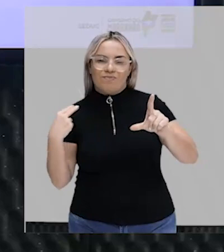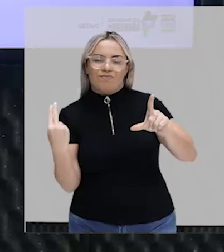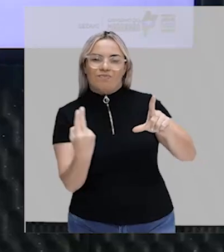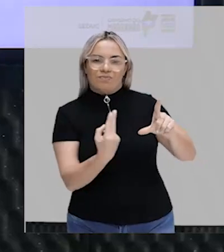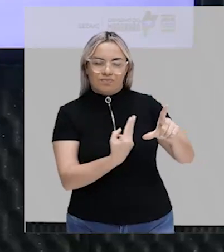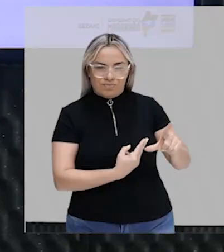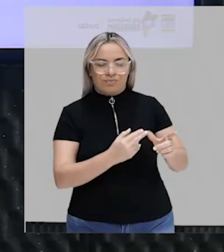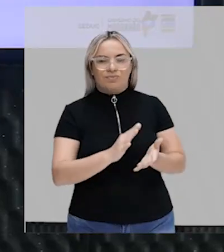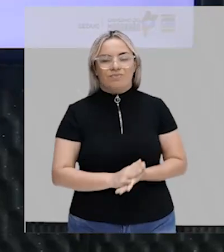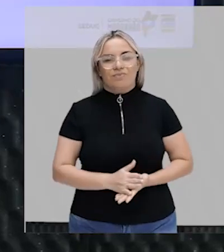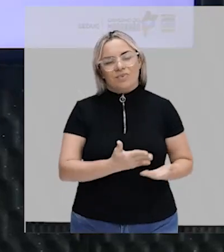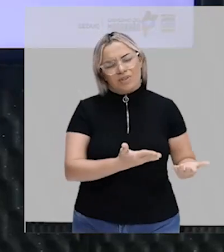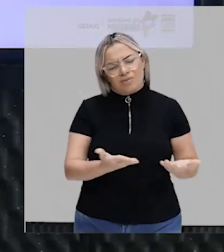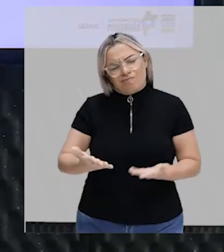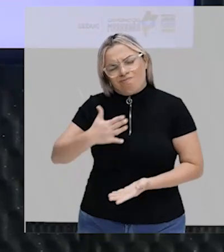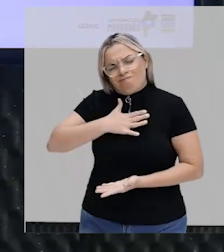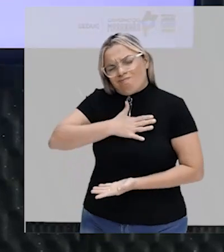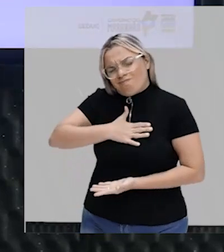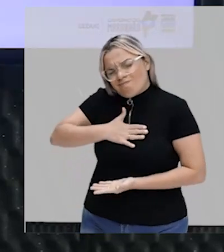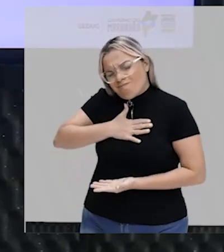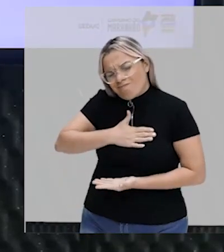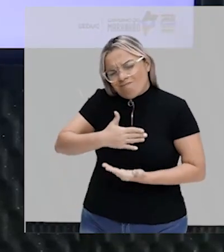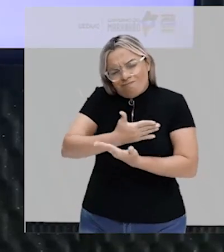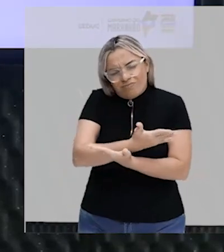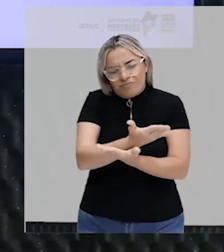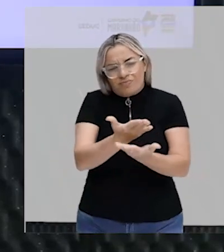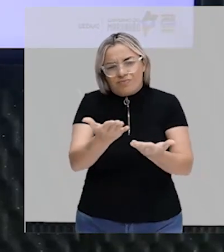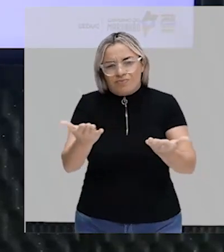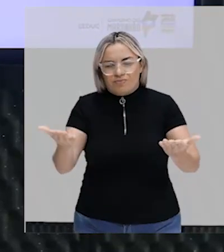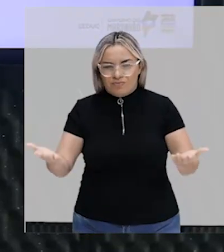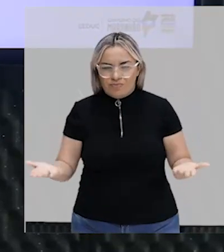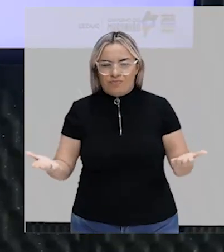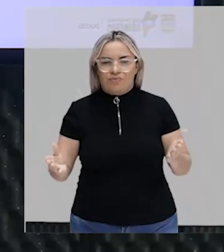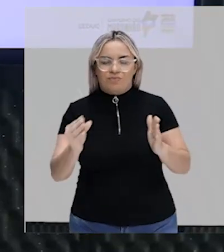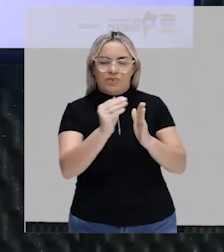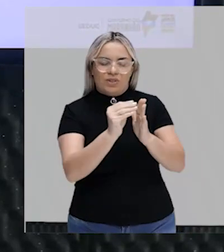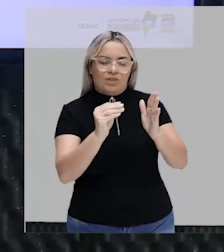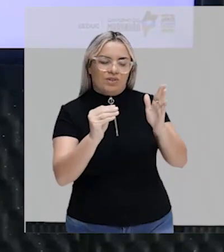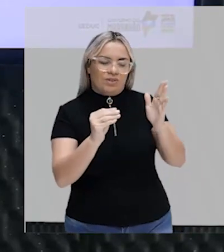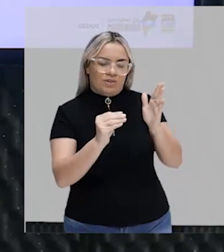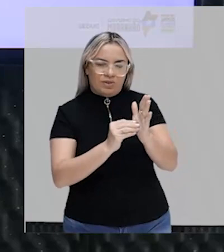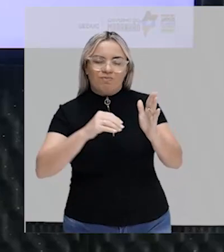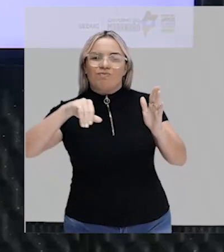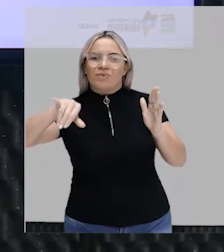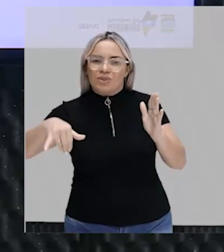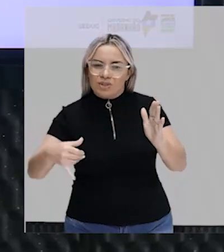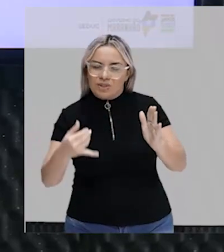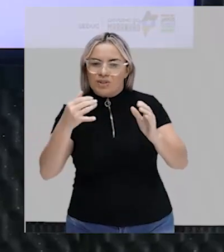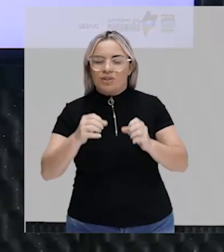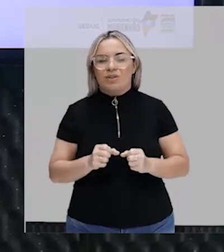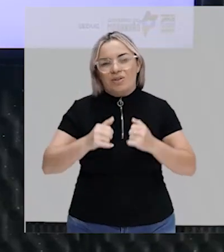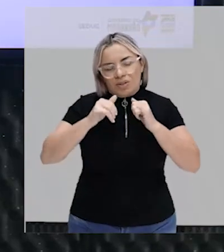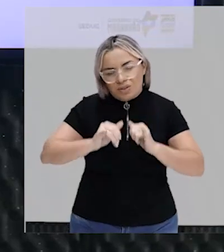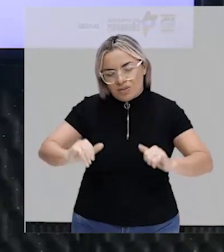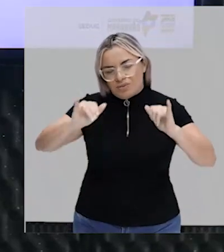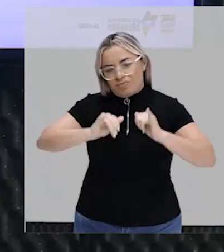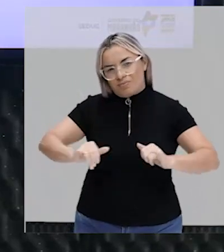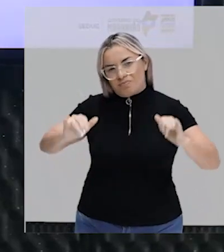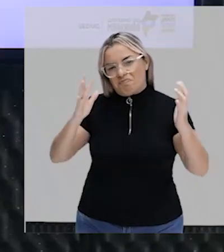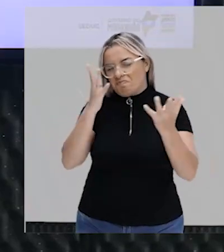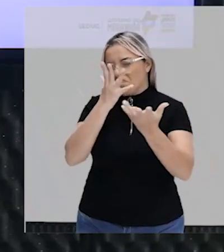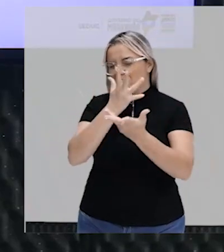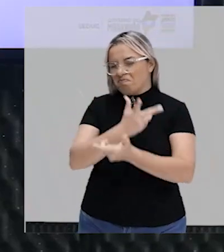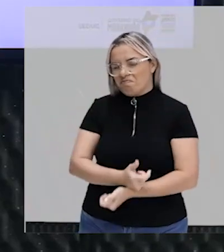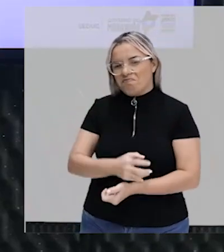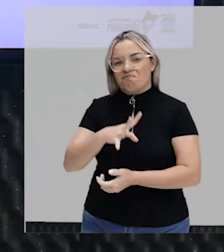Gonçalves Dias. Galera, é sempre um prazer imenso estar aqui com vocês, tendo a oportunidade de compartilhar, né, esse lindo